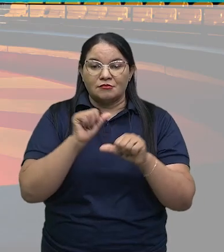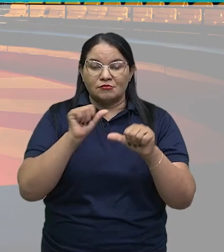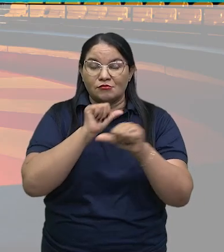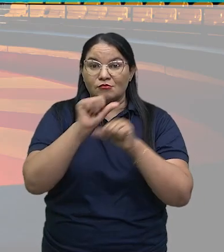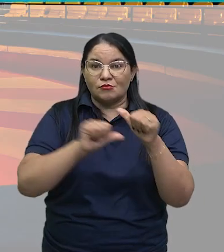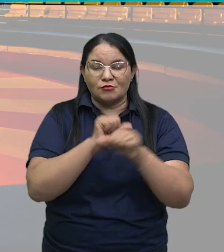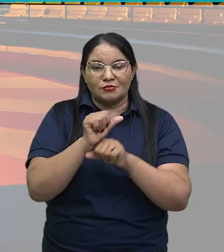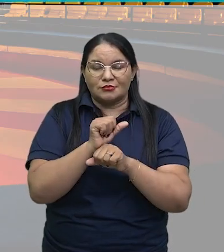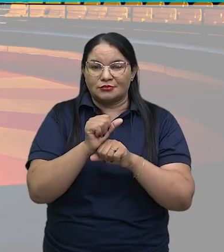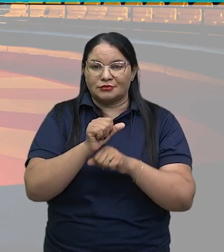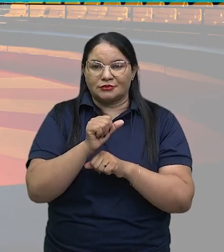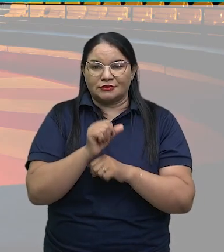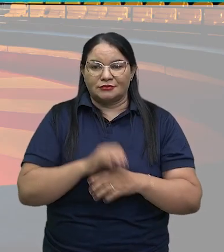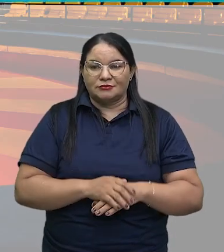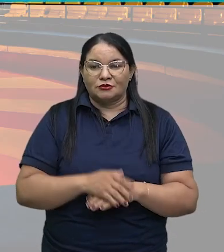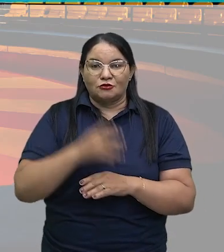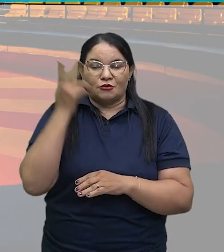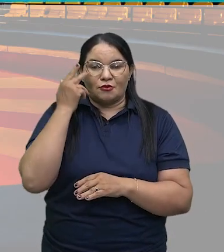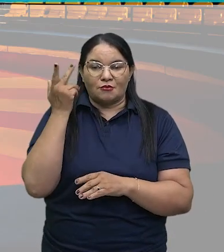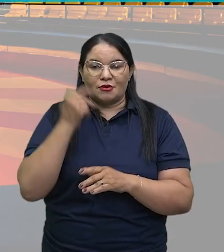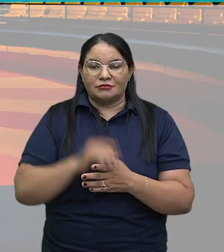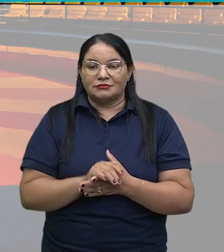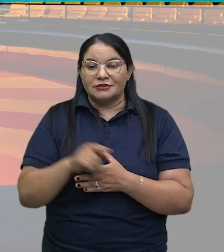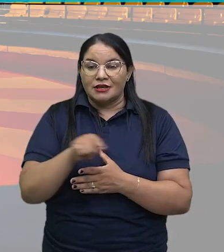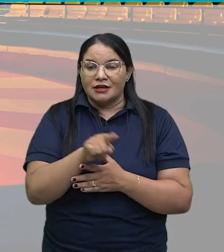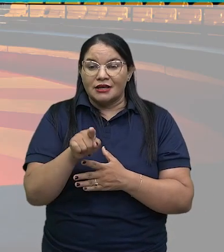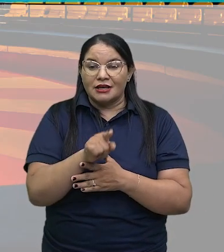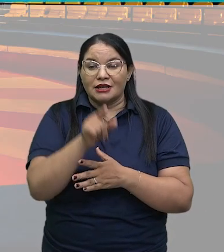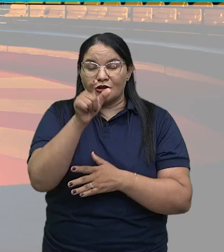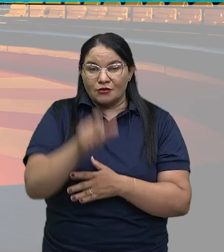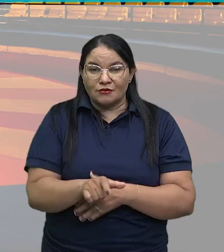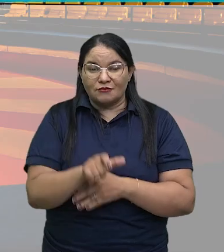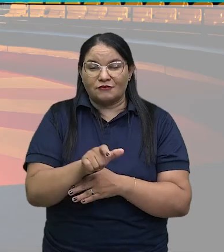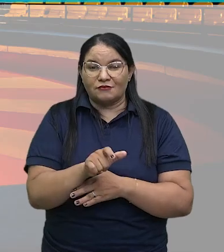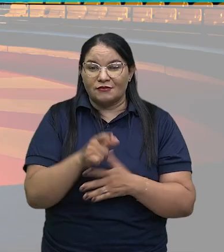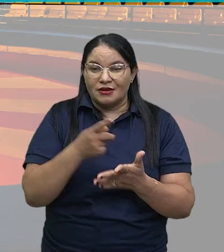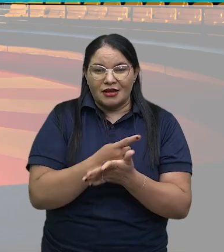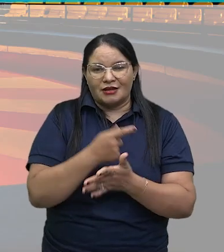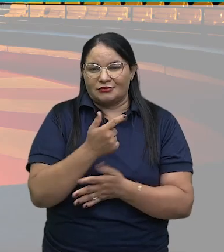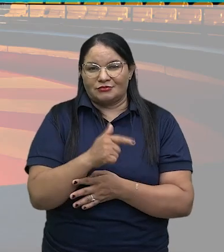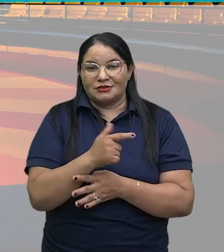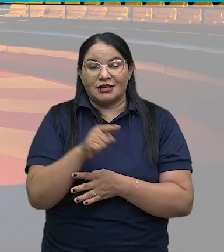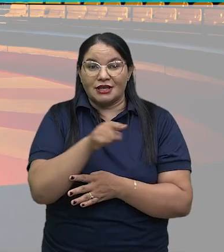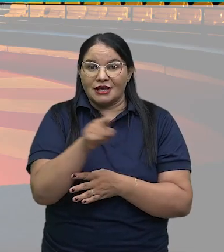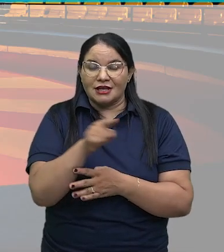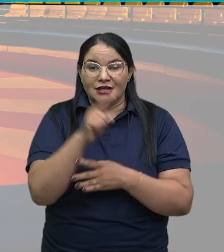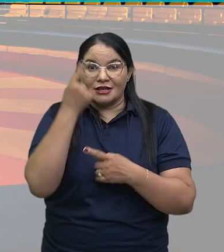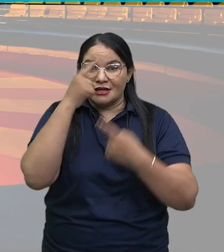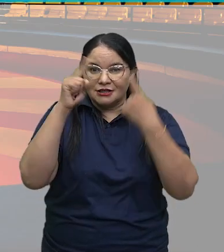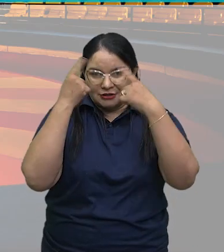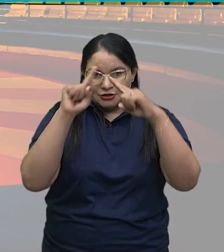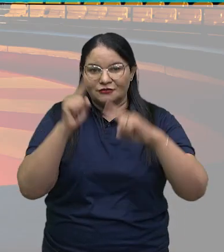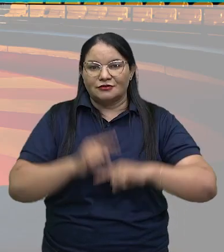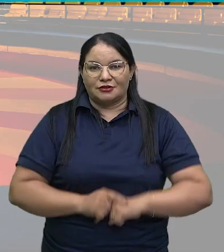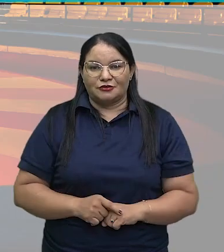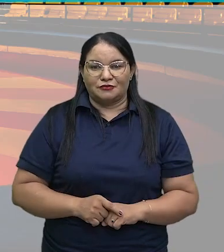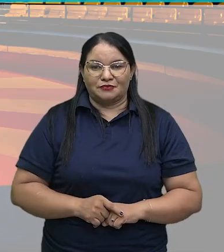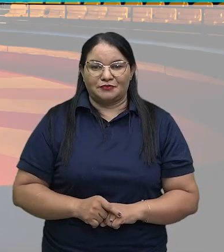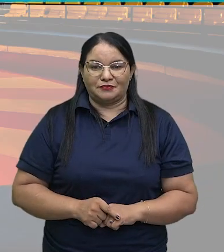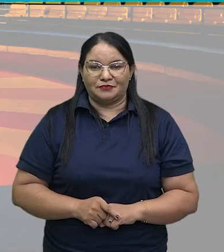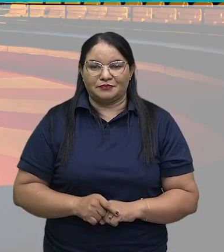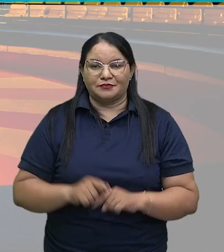foge do convencional. Ele não é a caricatura que falha, mas sim a criatividade.